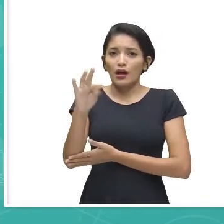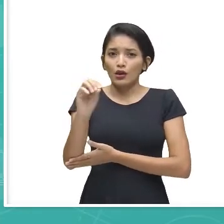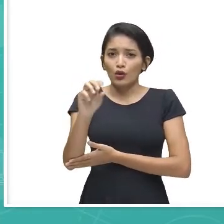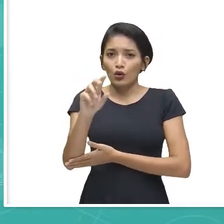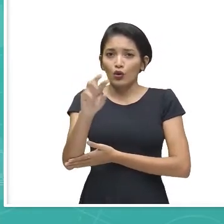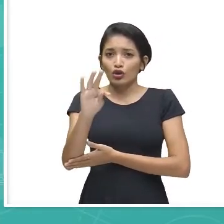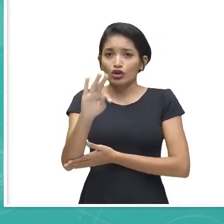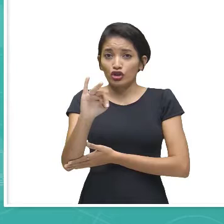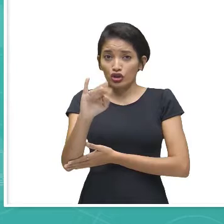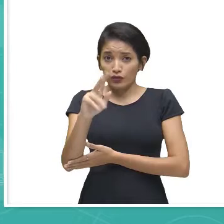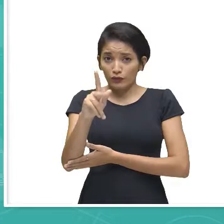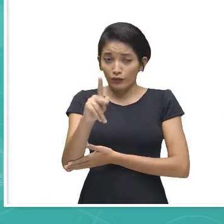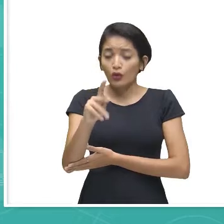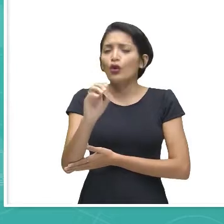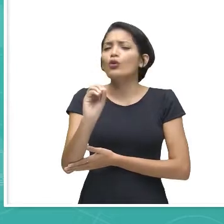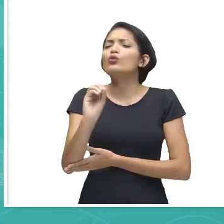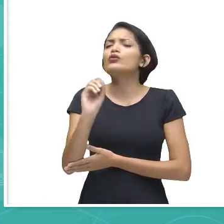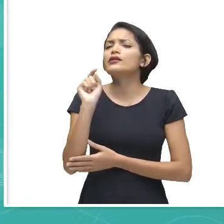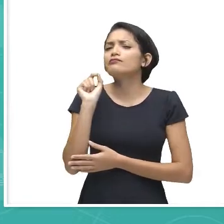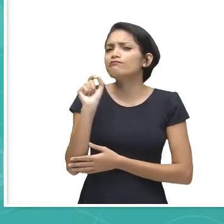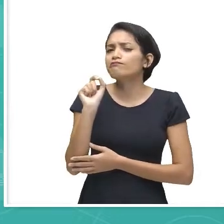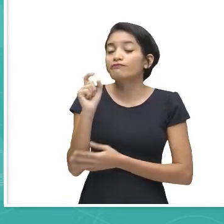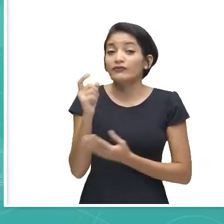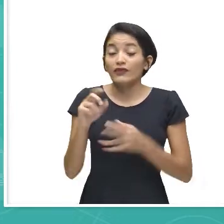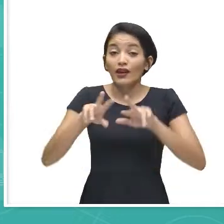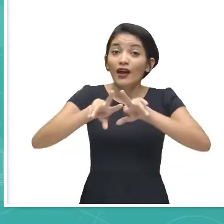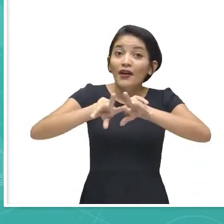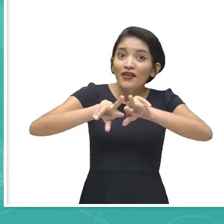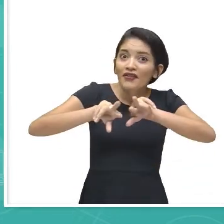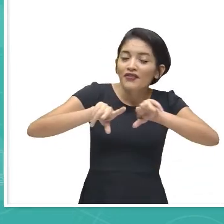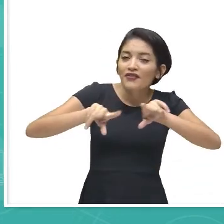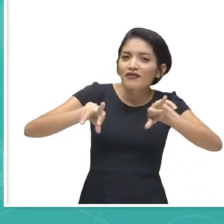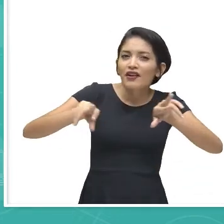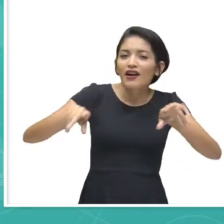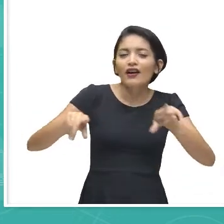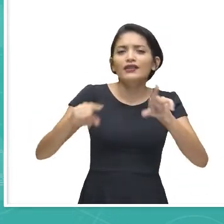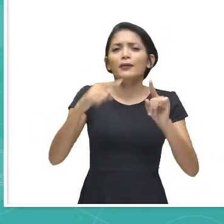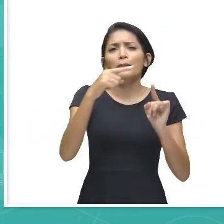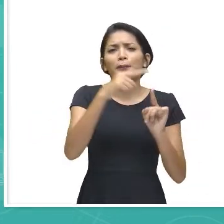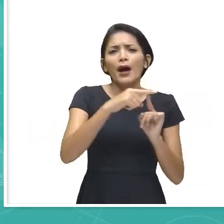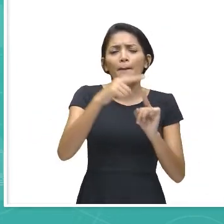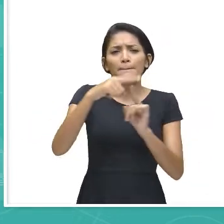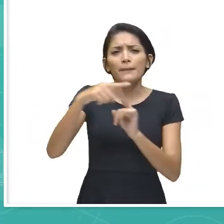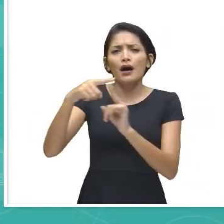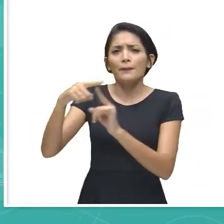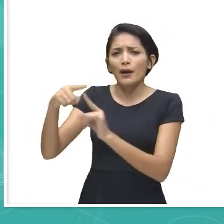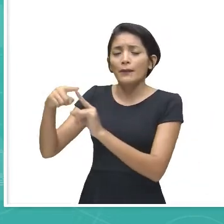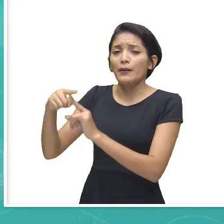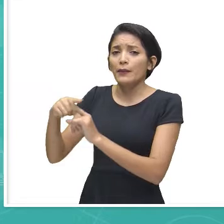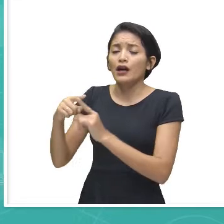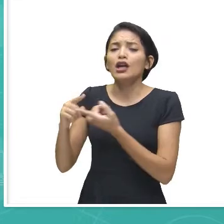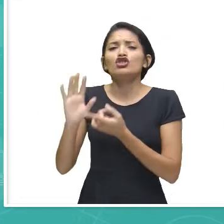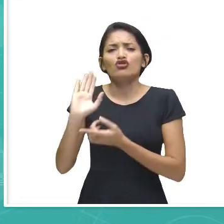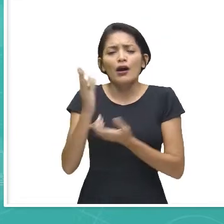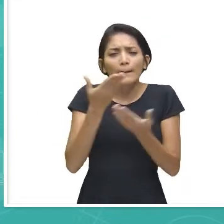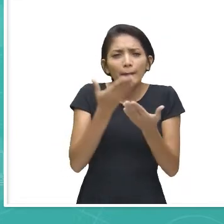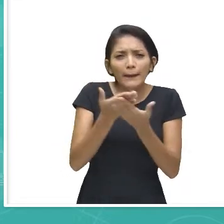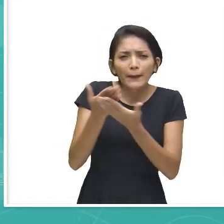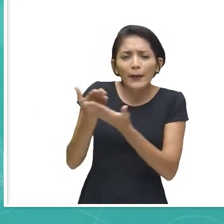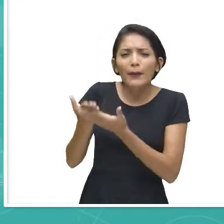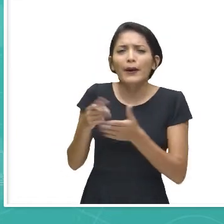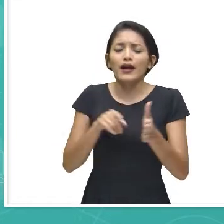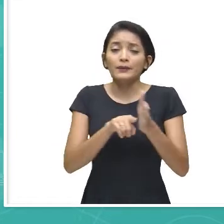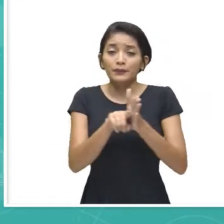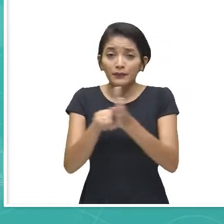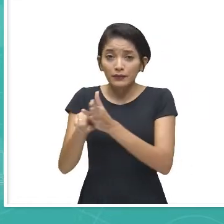texto. Então os somatotipos são tipos, são biotipos, né, que foram estudados,